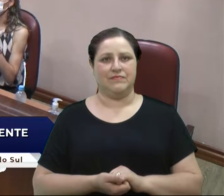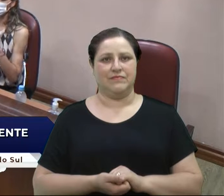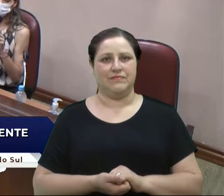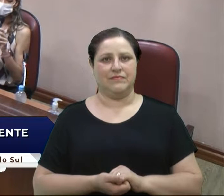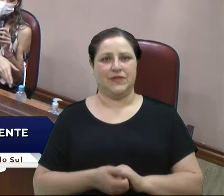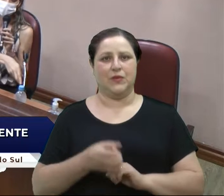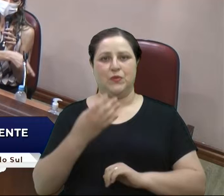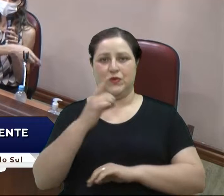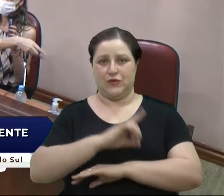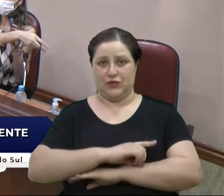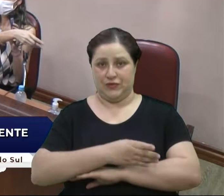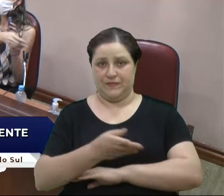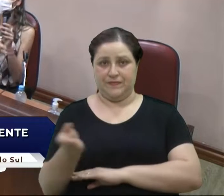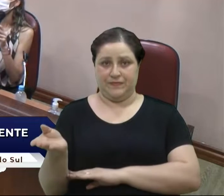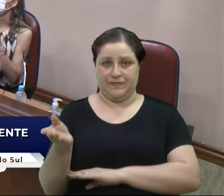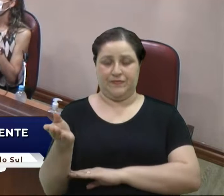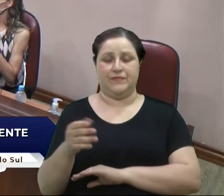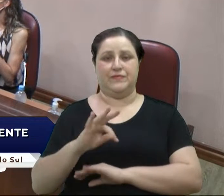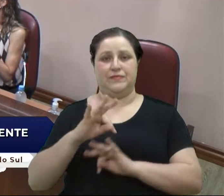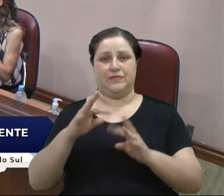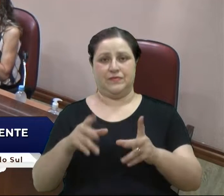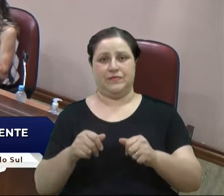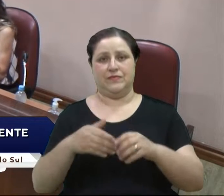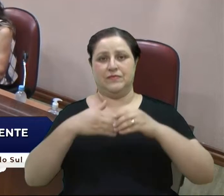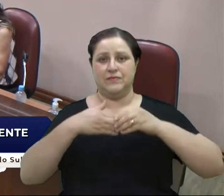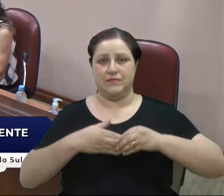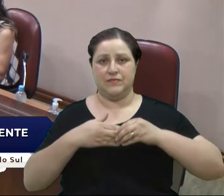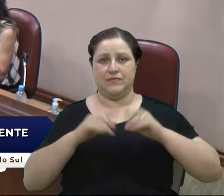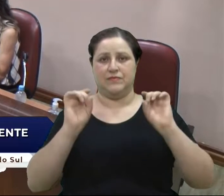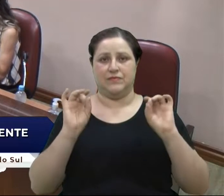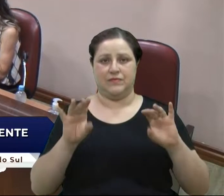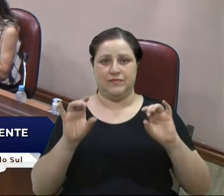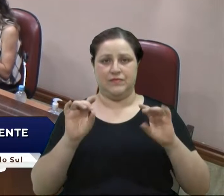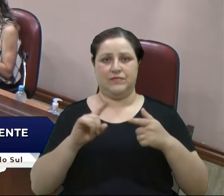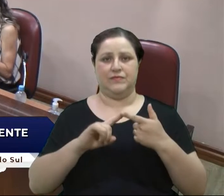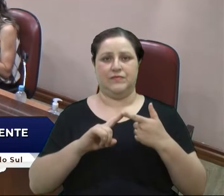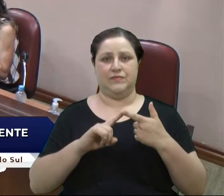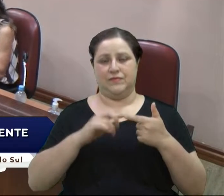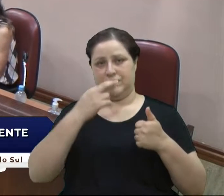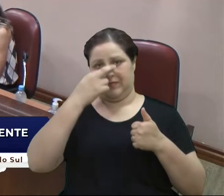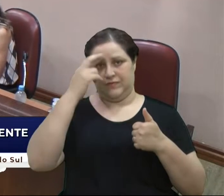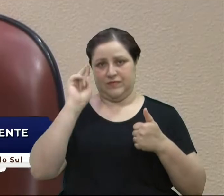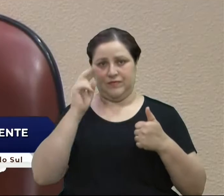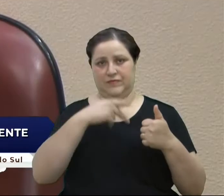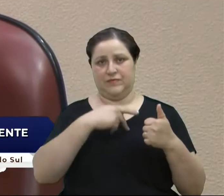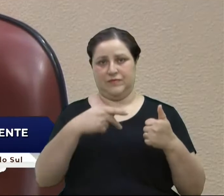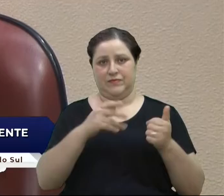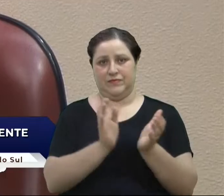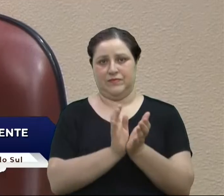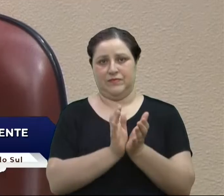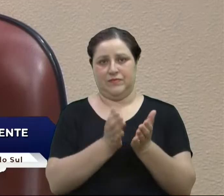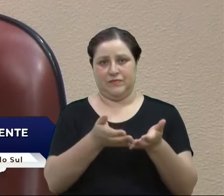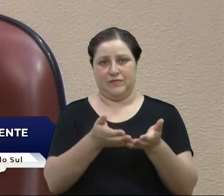Bom dia, então, a todos. Uma saudação especial ao vereador Rafael Bueno, presidente da Comissão de